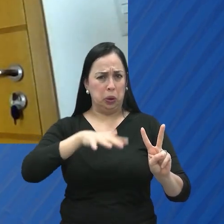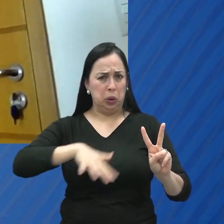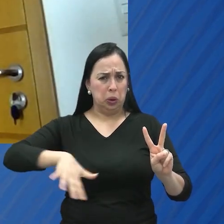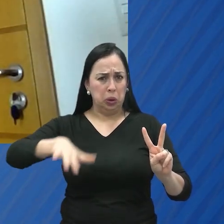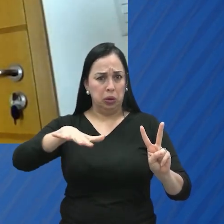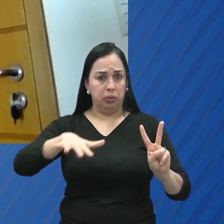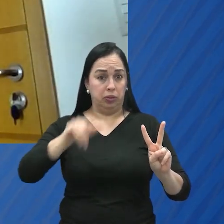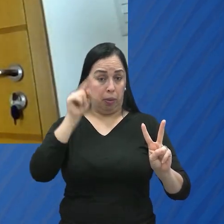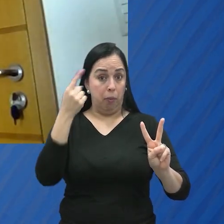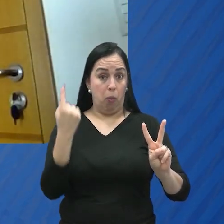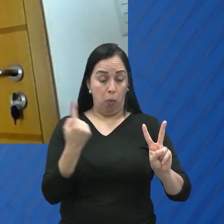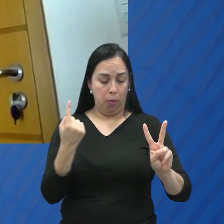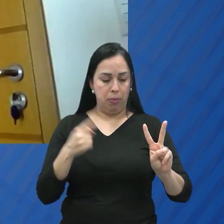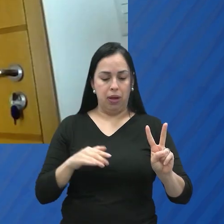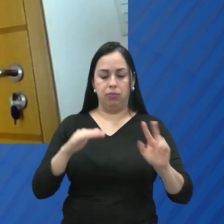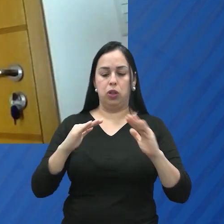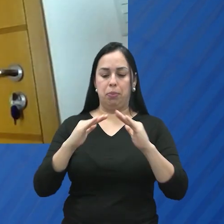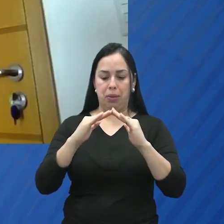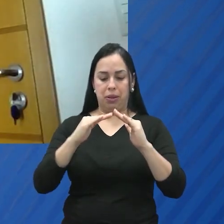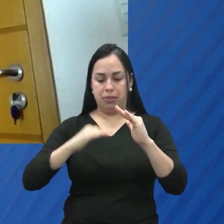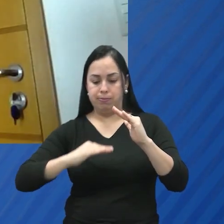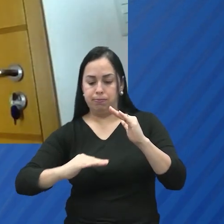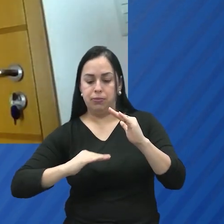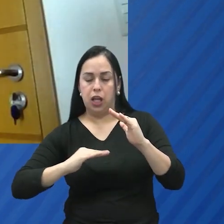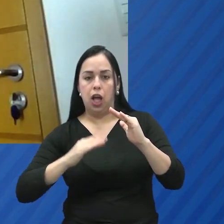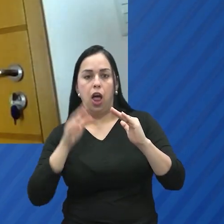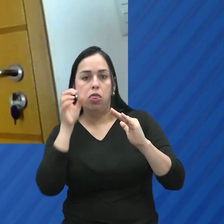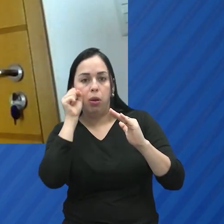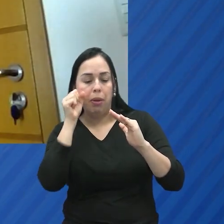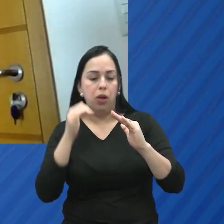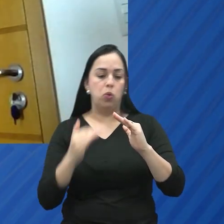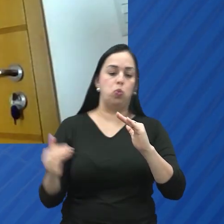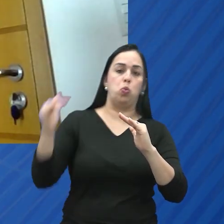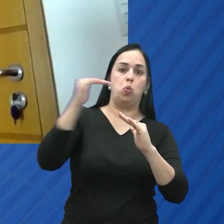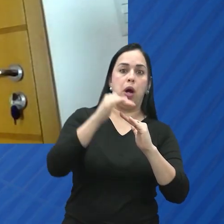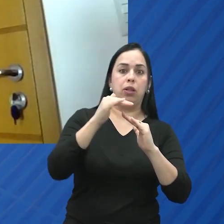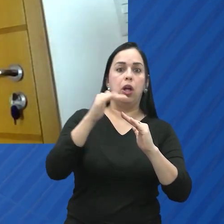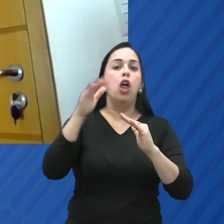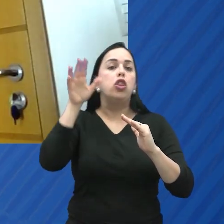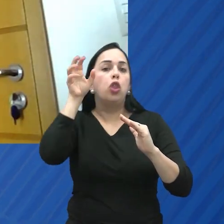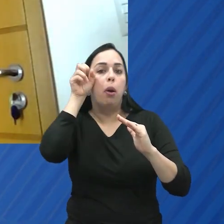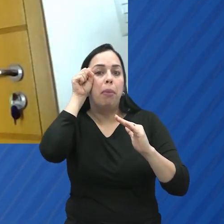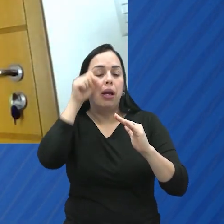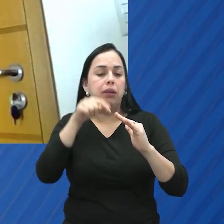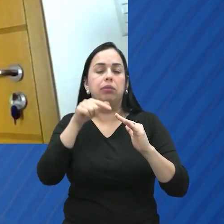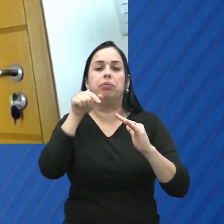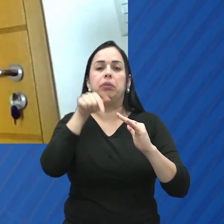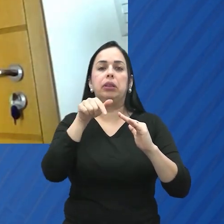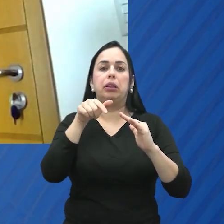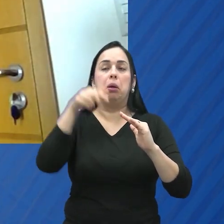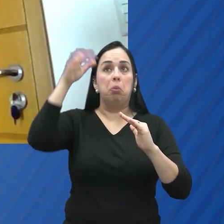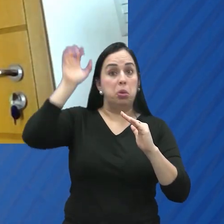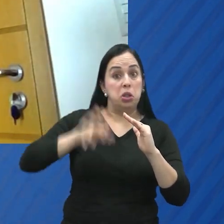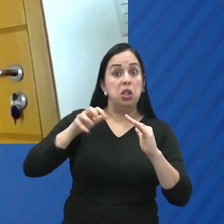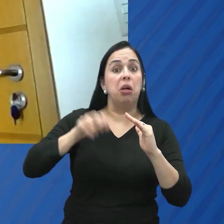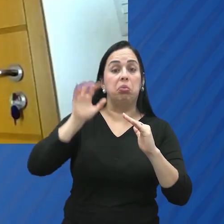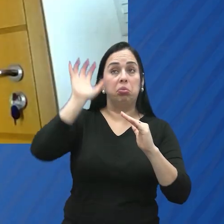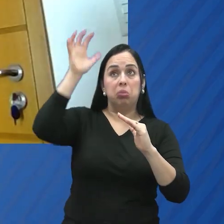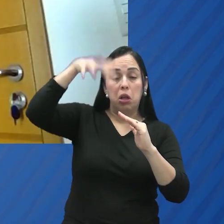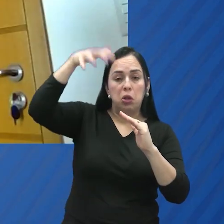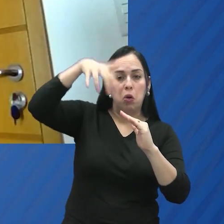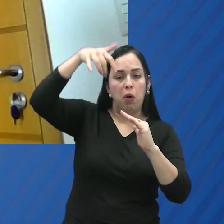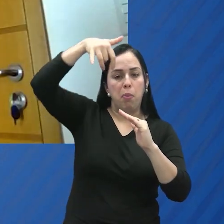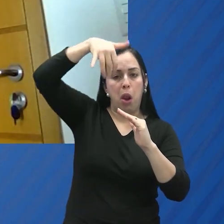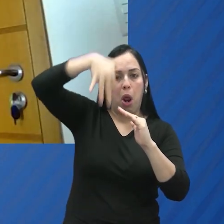inadequado, né? Eles dormiam, um dormia na laje, para você ter uma ideia, né? Sujeito a frio e chuva, né? O lugar era aberto, então quando entrava